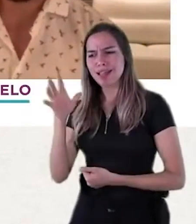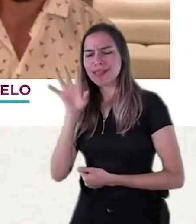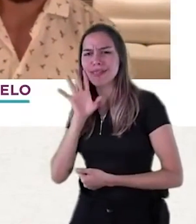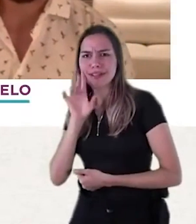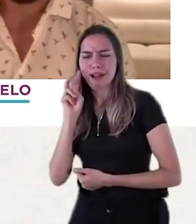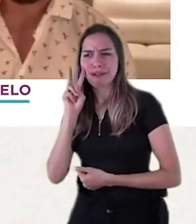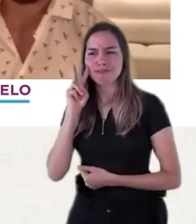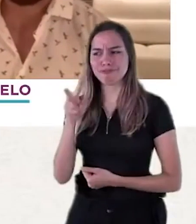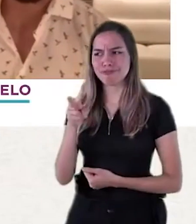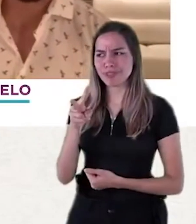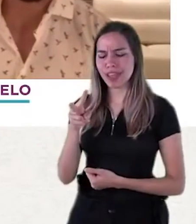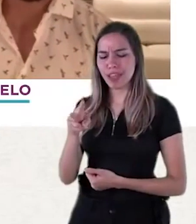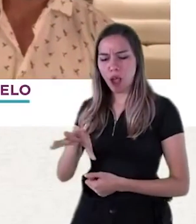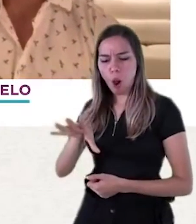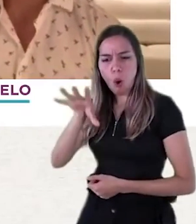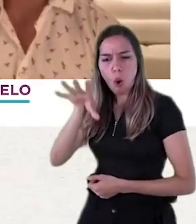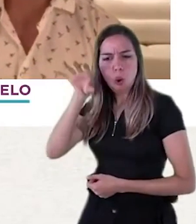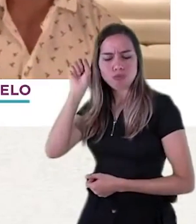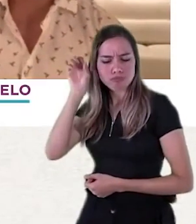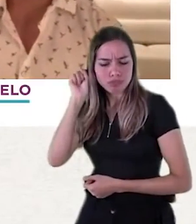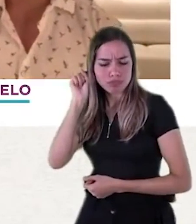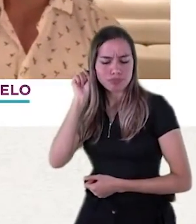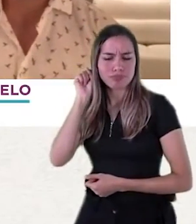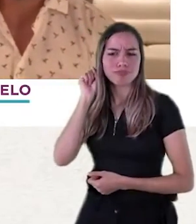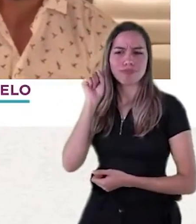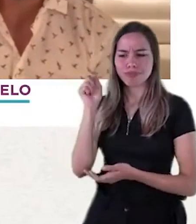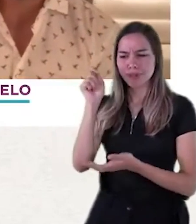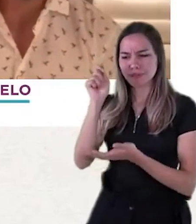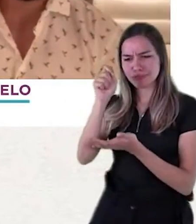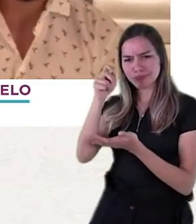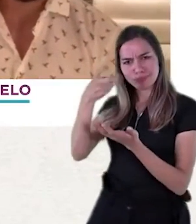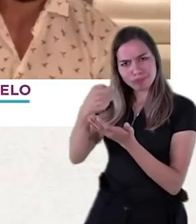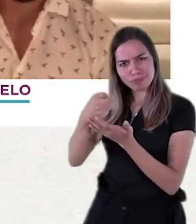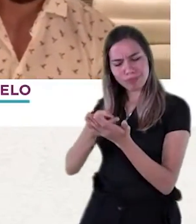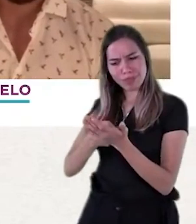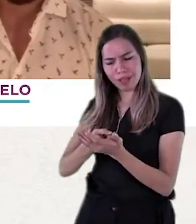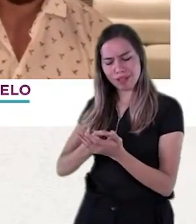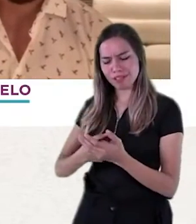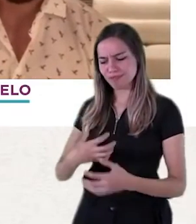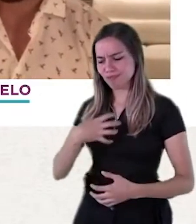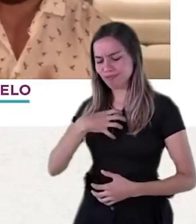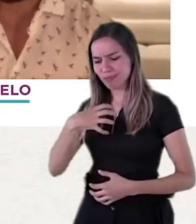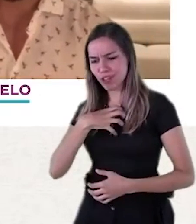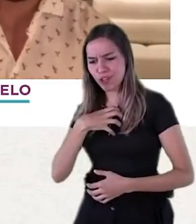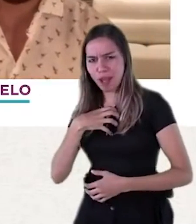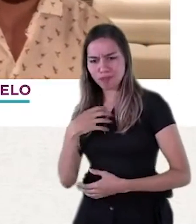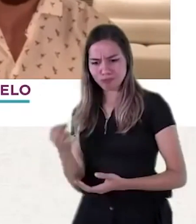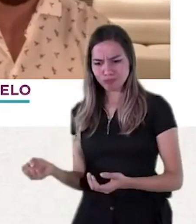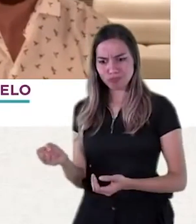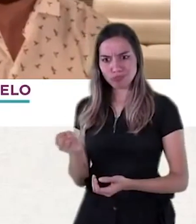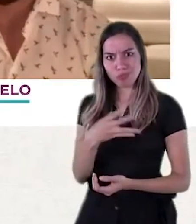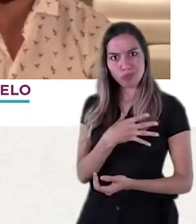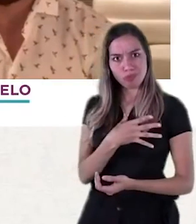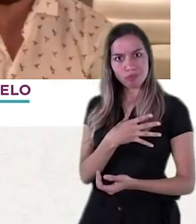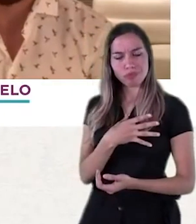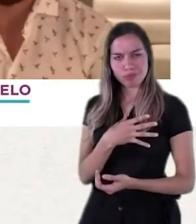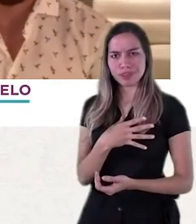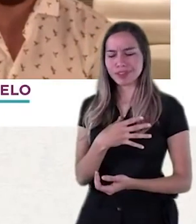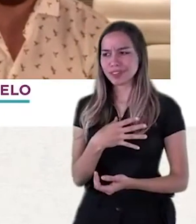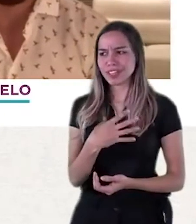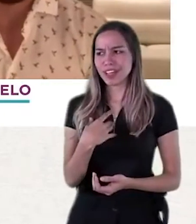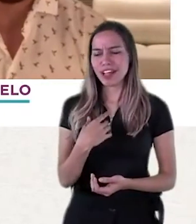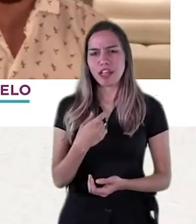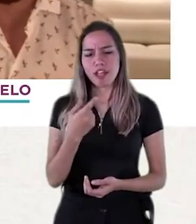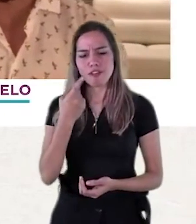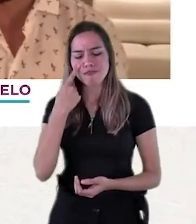o texto, né? Dá uma sensação de que ele é novo para mim, tão generosamente interpretado